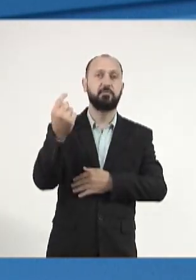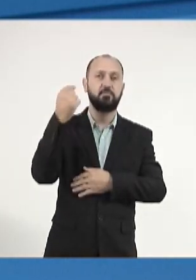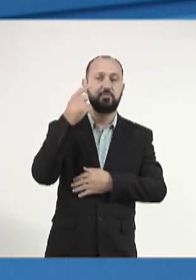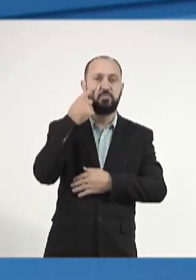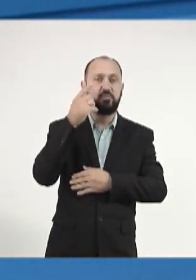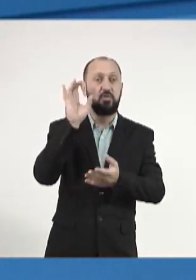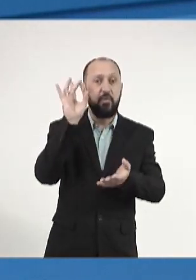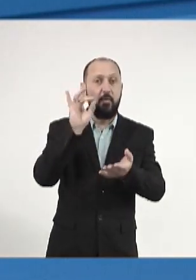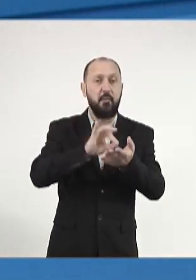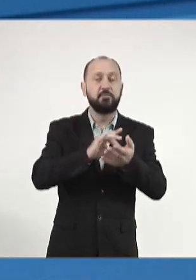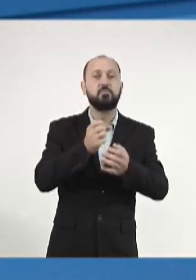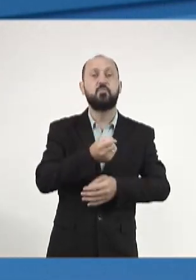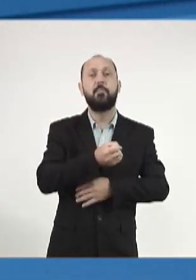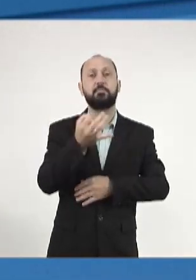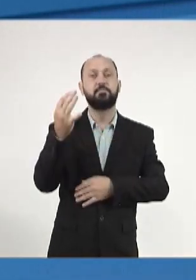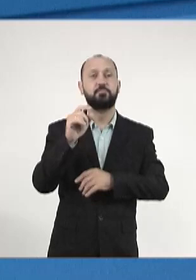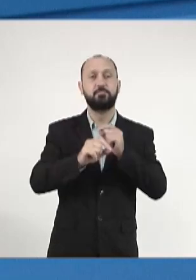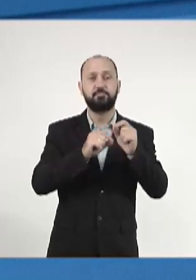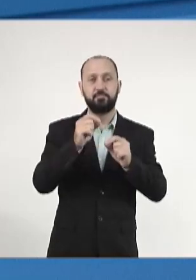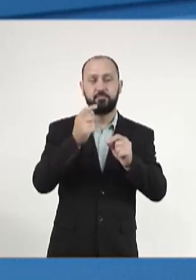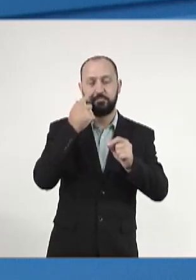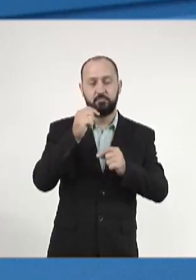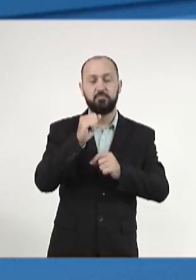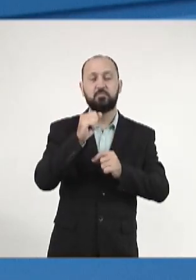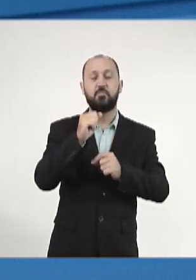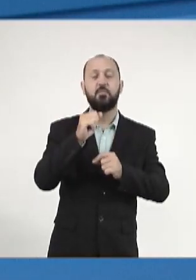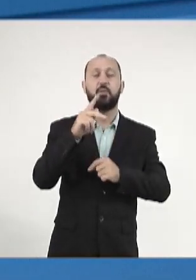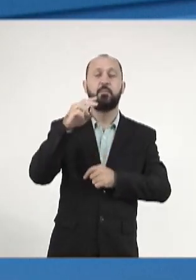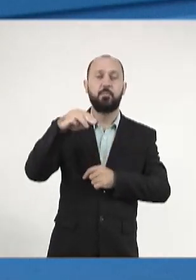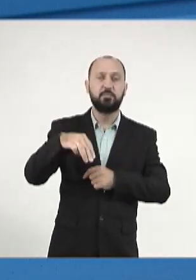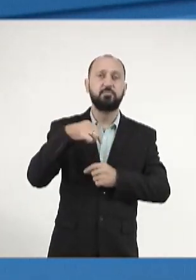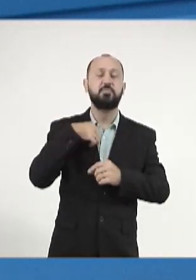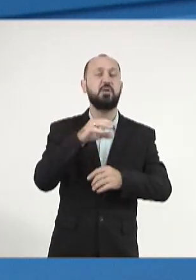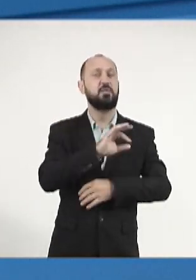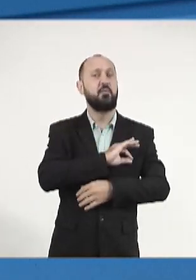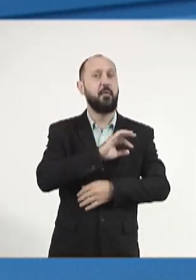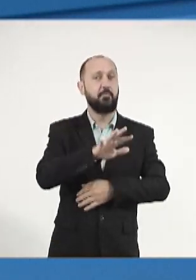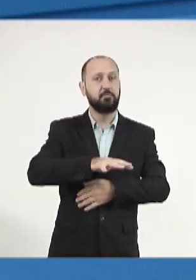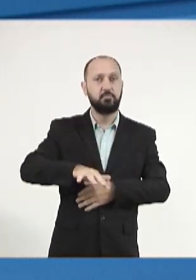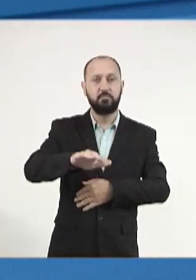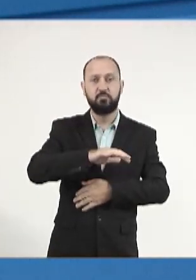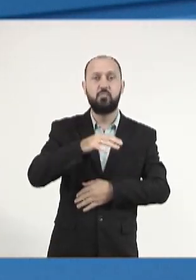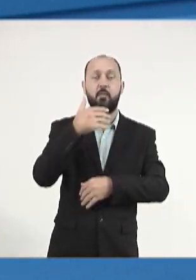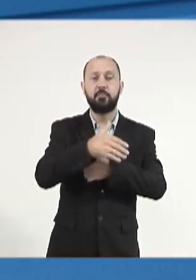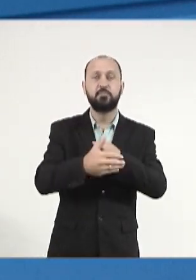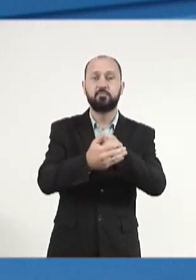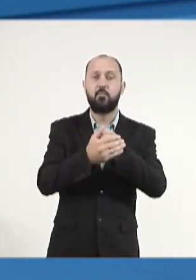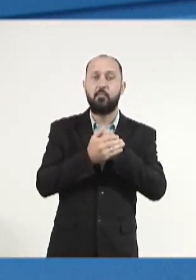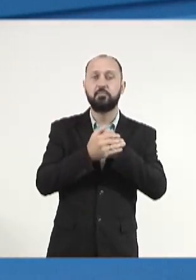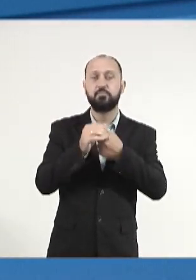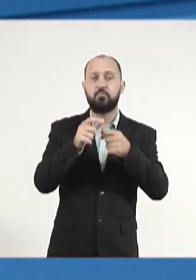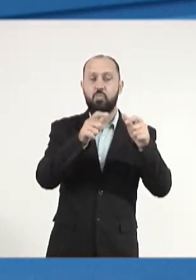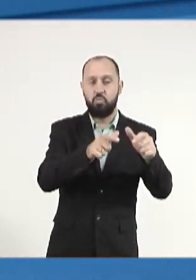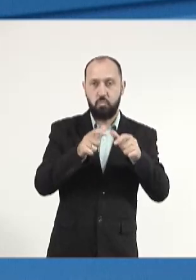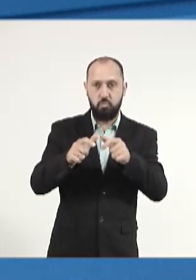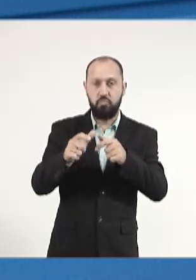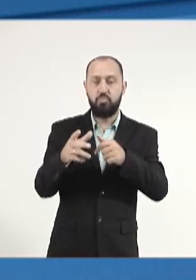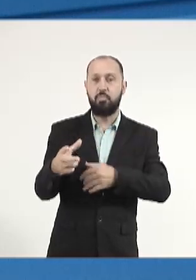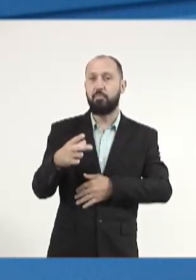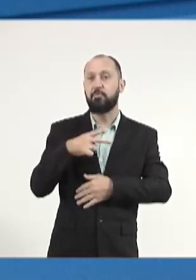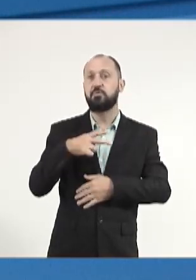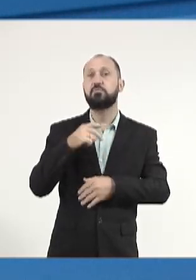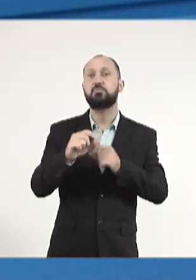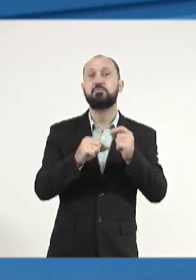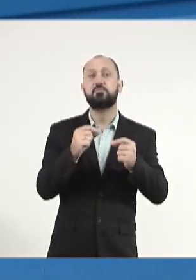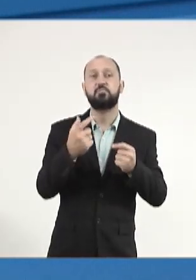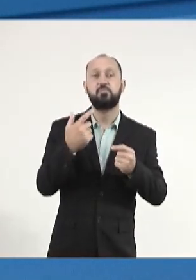vi realmente uma grande quantidade da PM, da polícia presente na área, protegendo uma área privada, né?